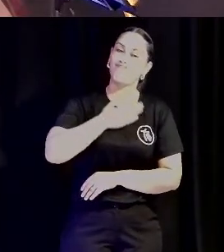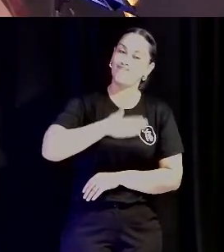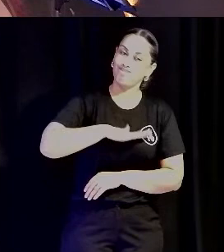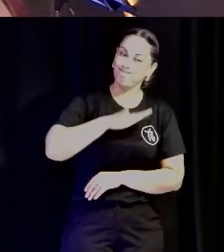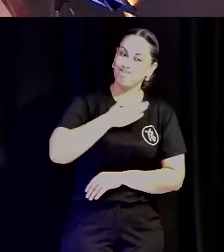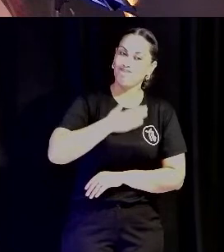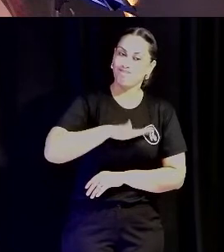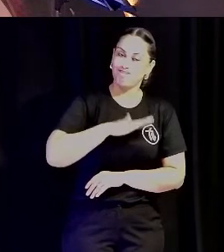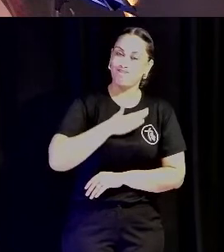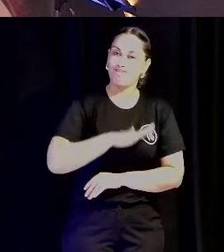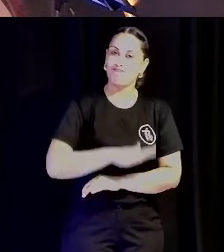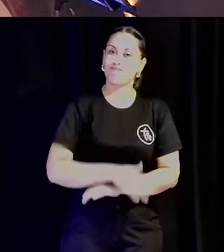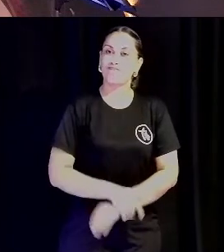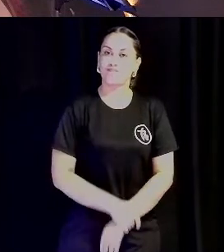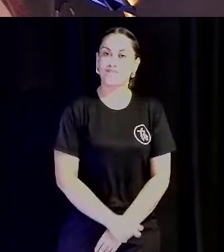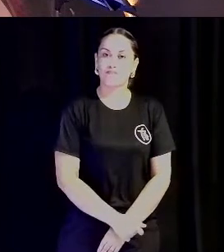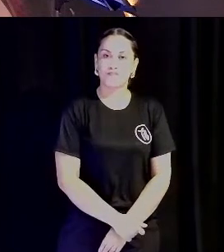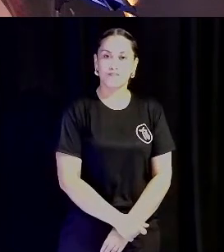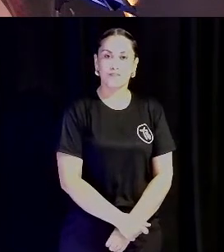satisfeitos.